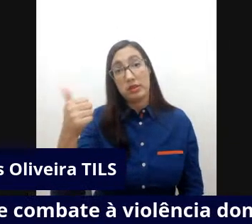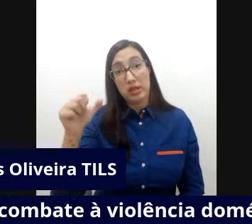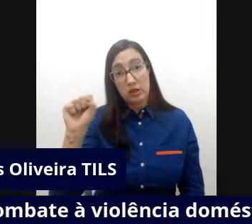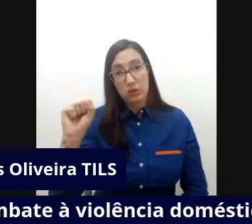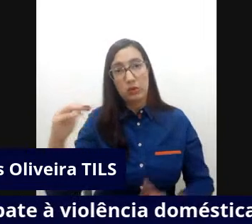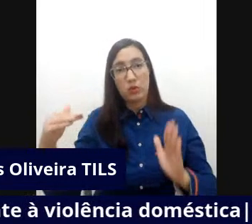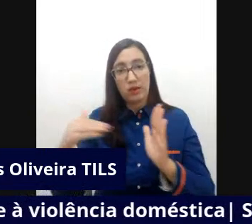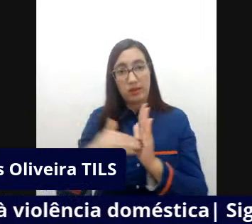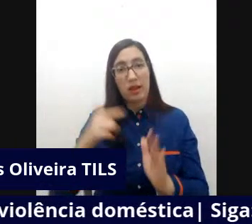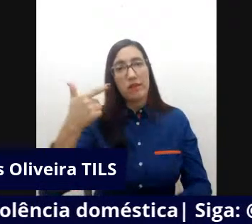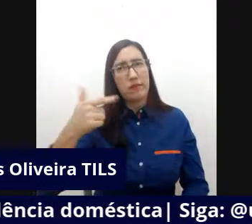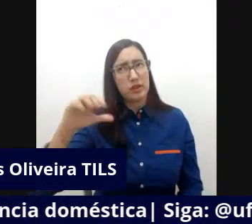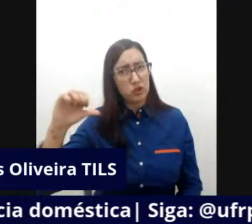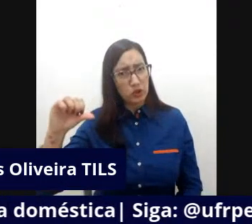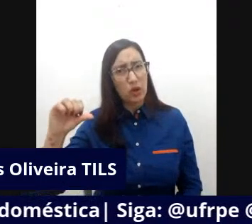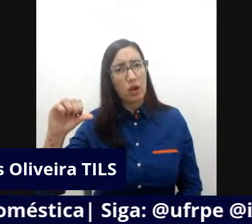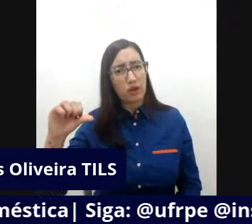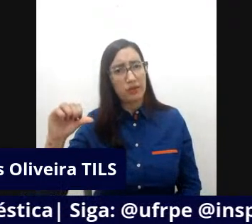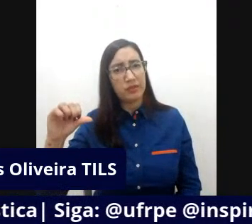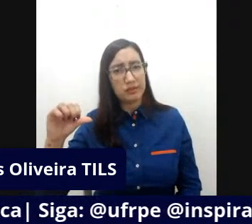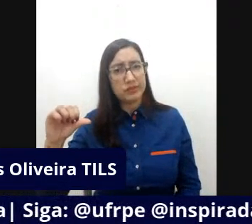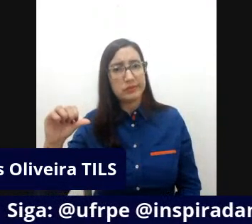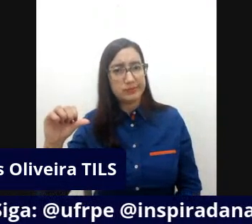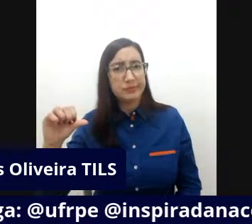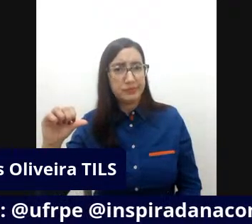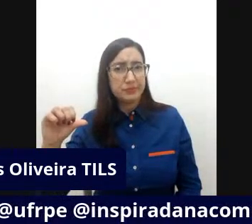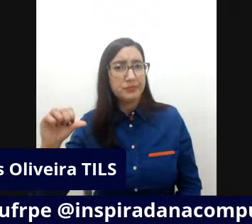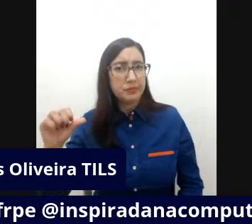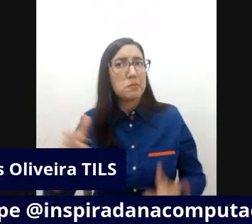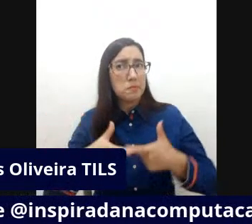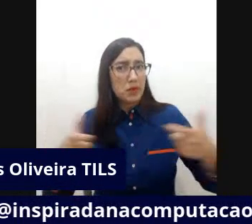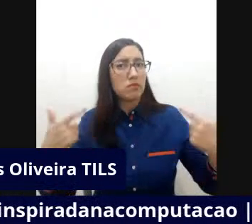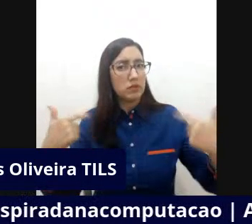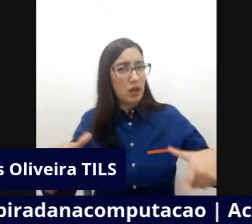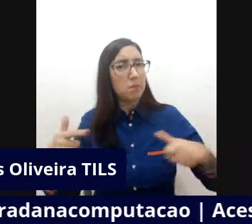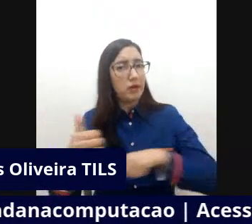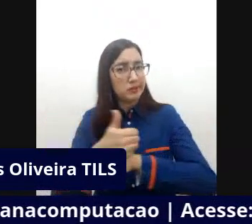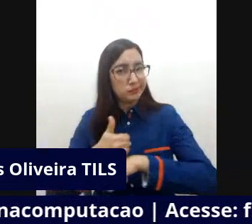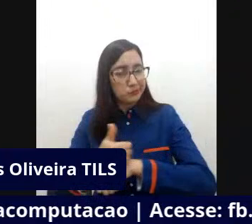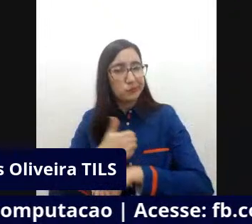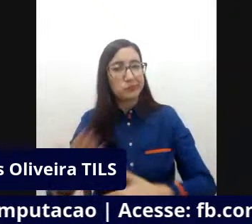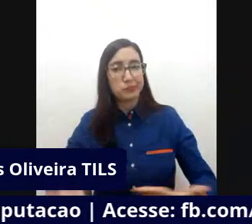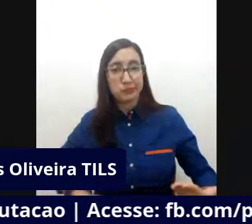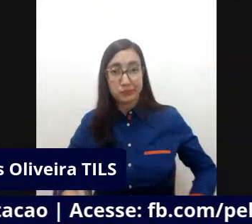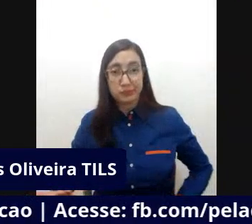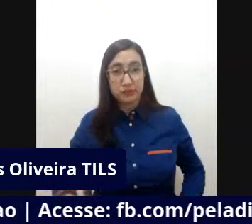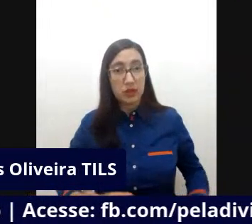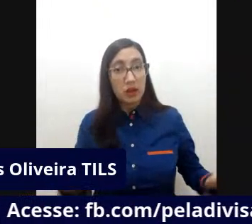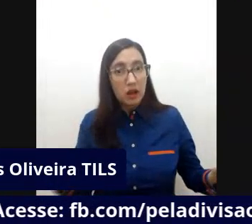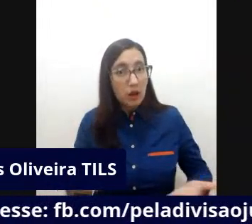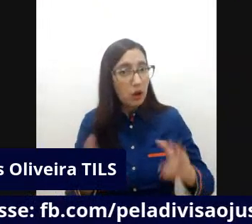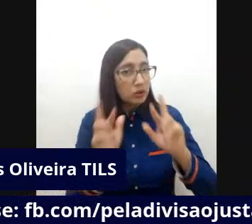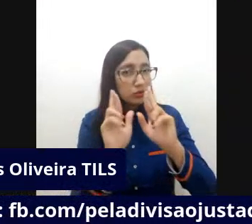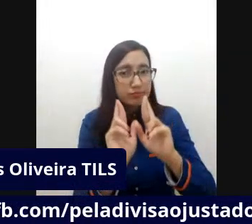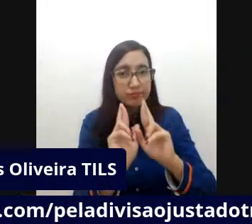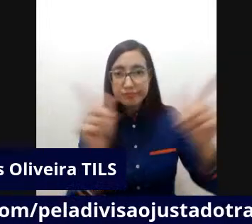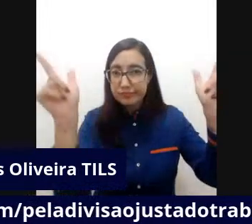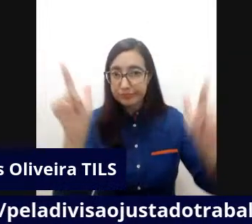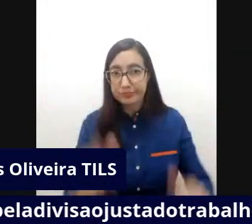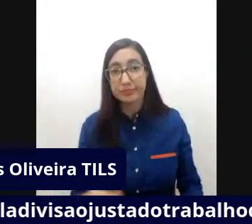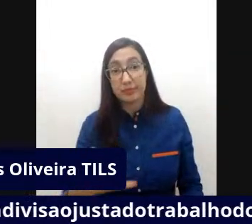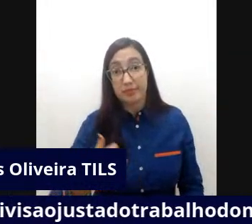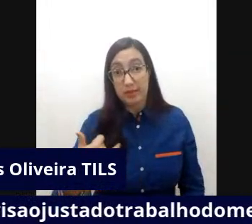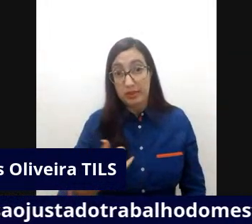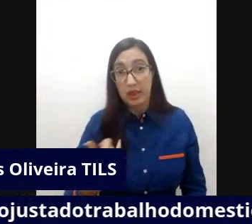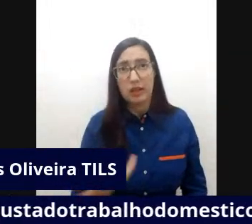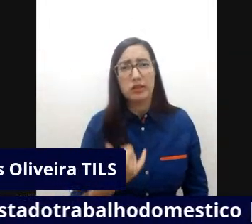a maioria. Hoje já não é assim. Então, tem muitas trabalhadoras que estão aí dos 49 aos 60 anos,